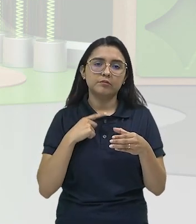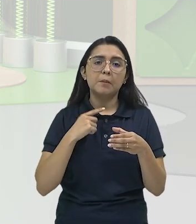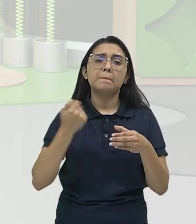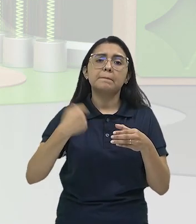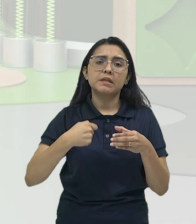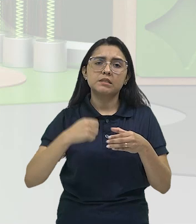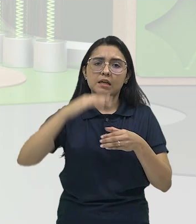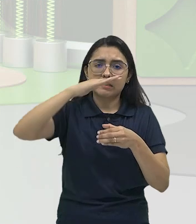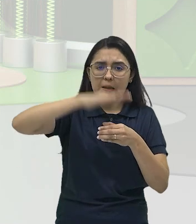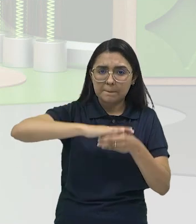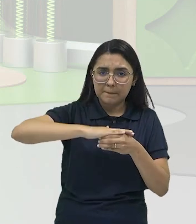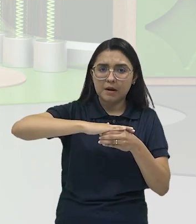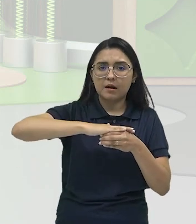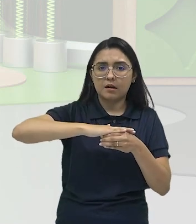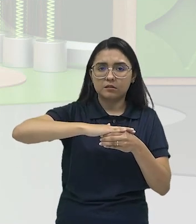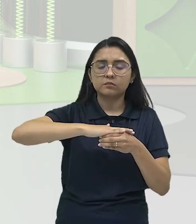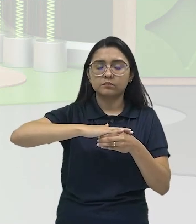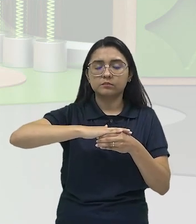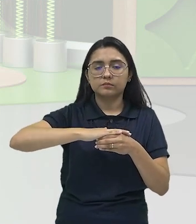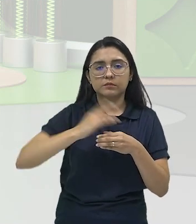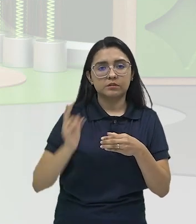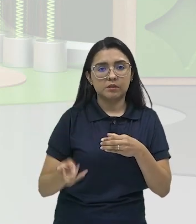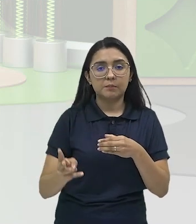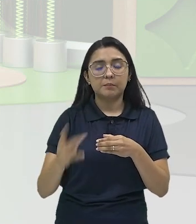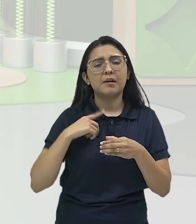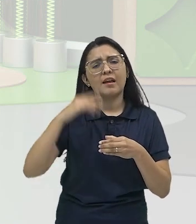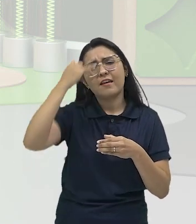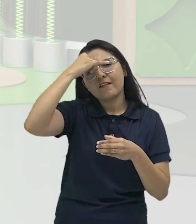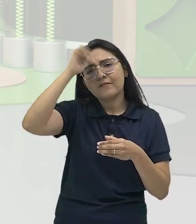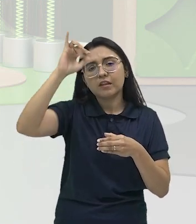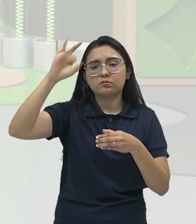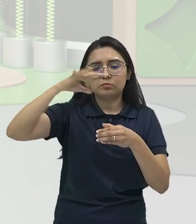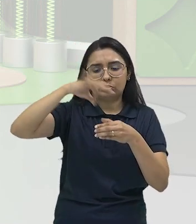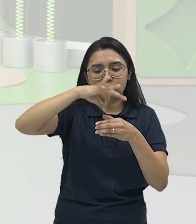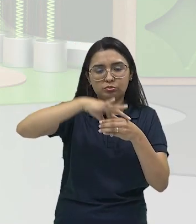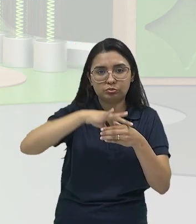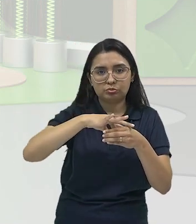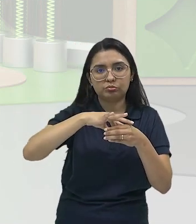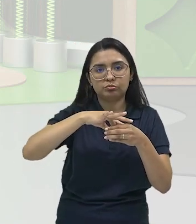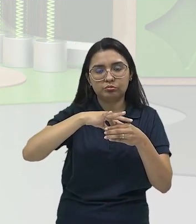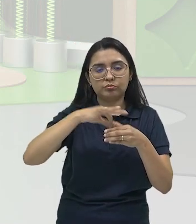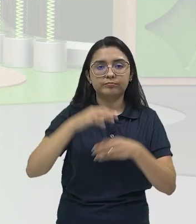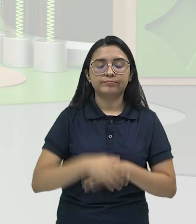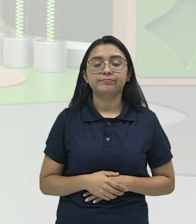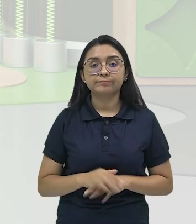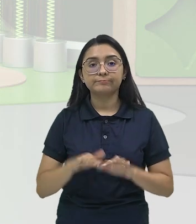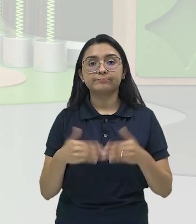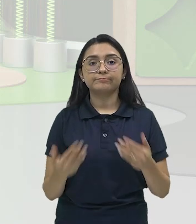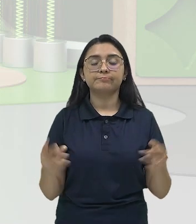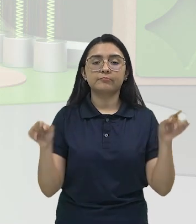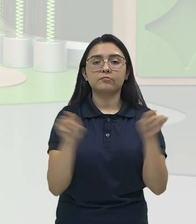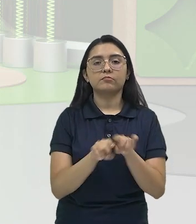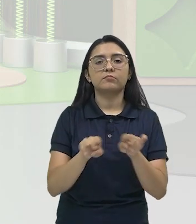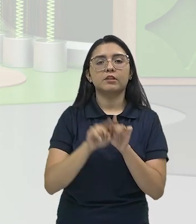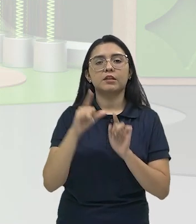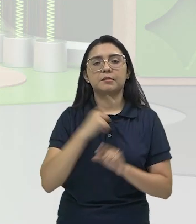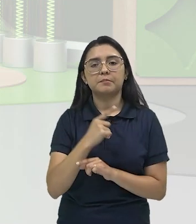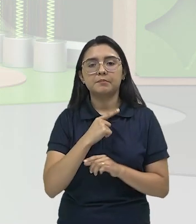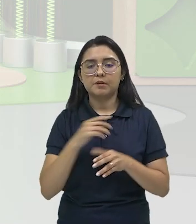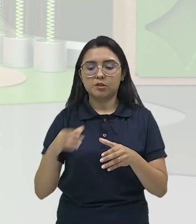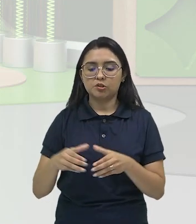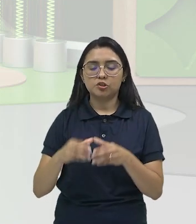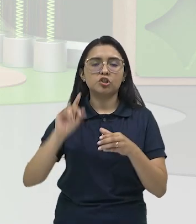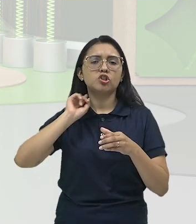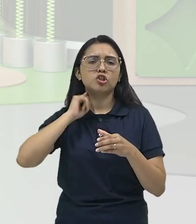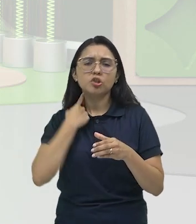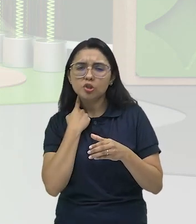bem vedado, muito bem tampado para que o mosquito não acesse a água que está ali dentro. A gente também tem cestos de lixo,